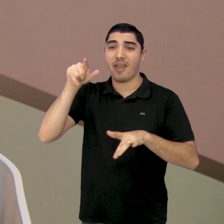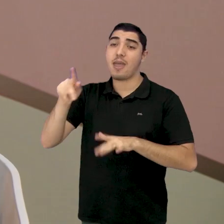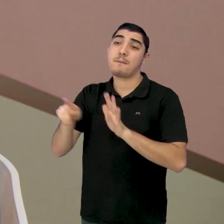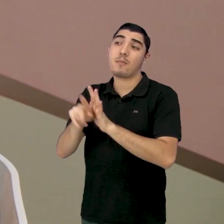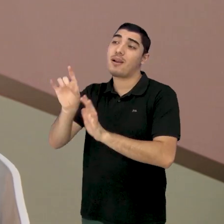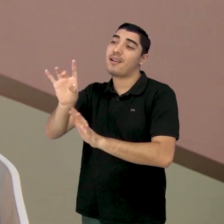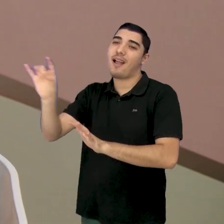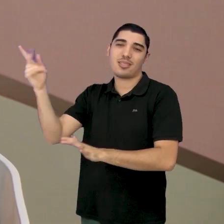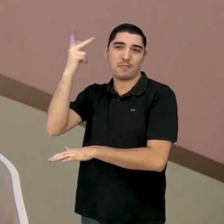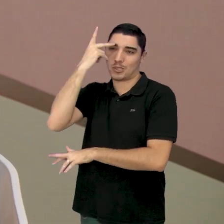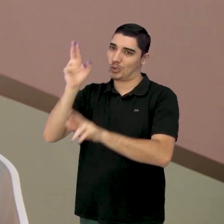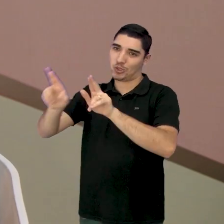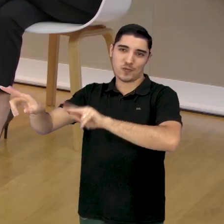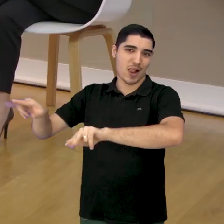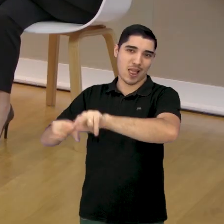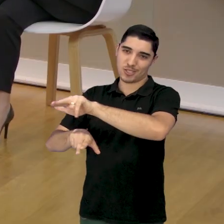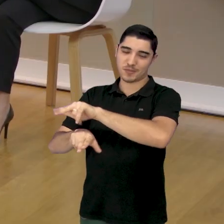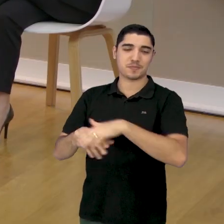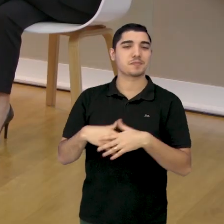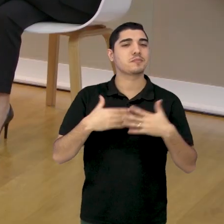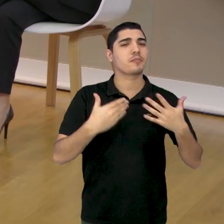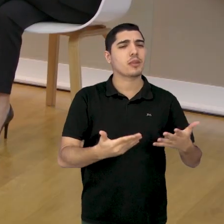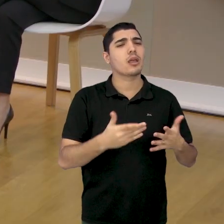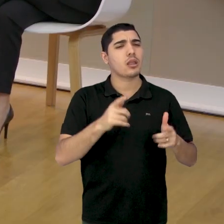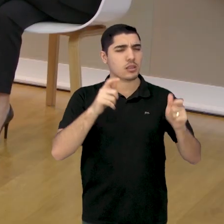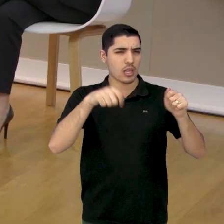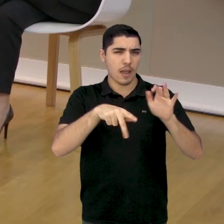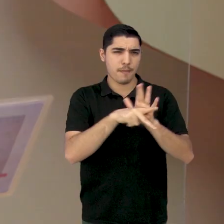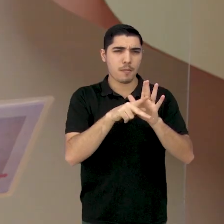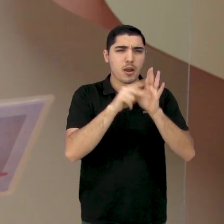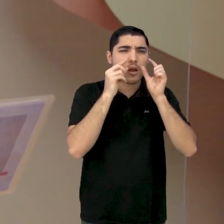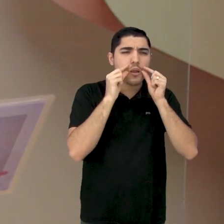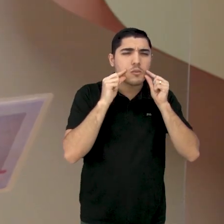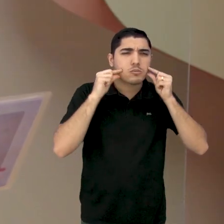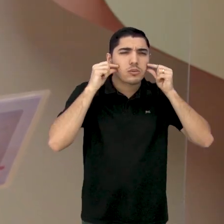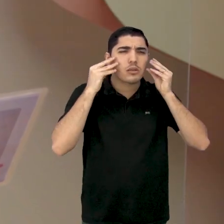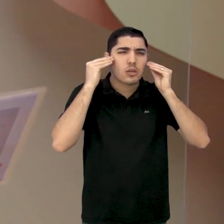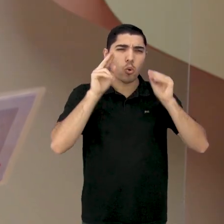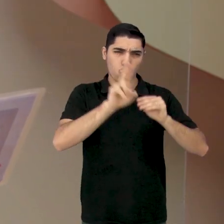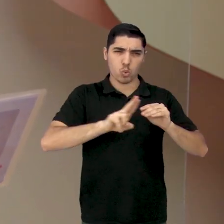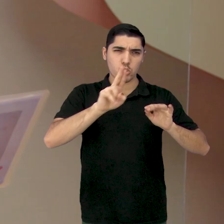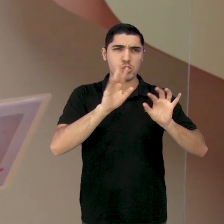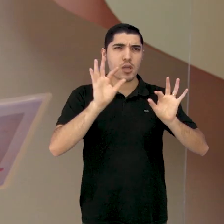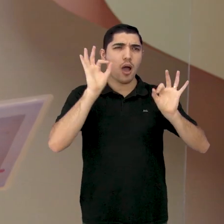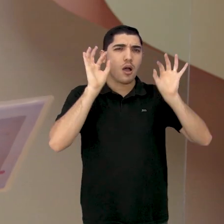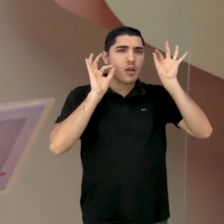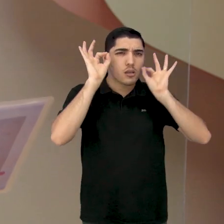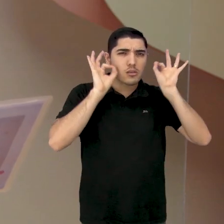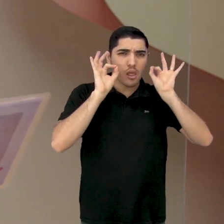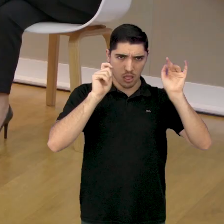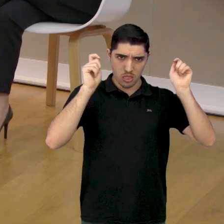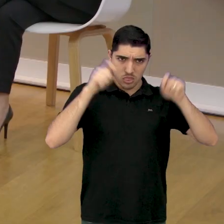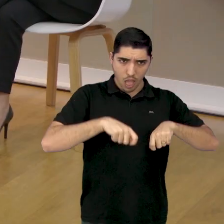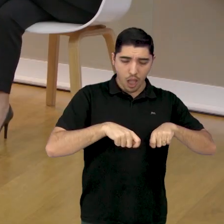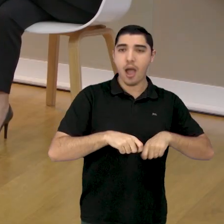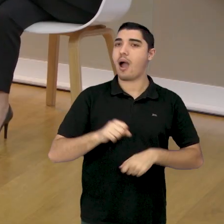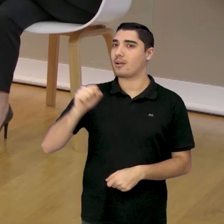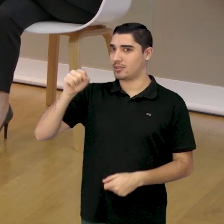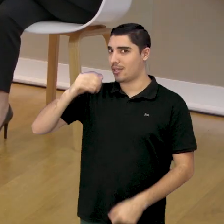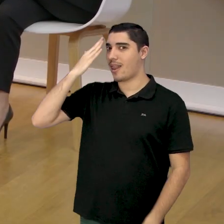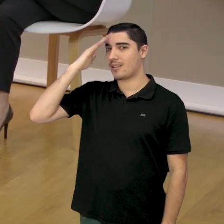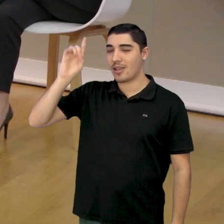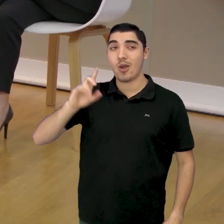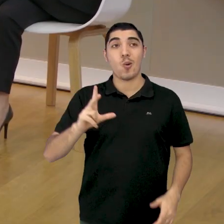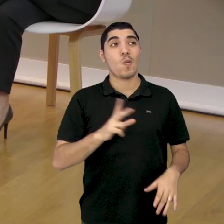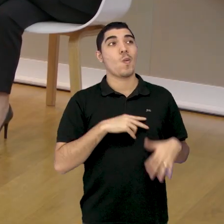muito individual isso. Tá Exatamente. certo. E é possível repor colágeno por meio de procedimentos estéticos também? Graças a Deus, sim, né?